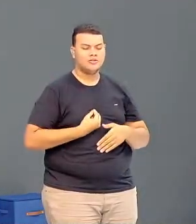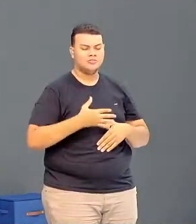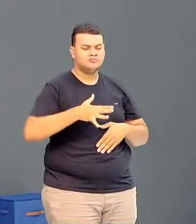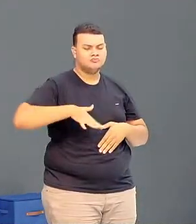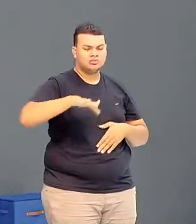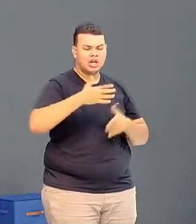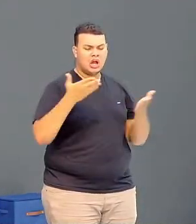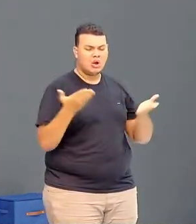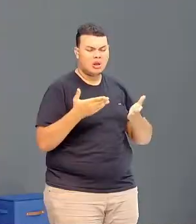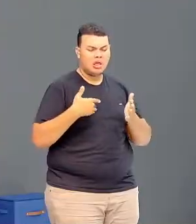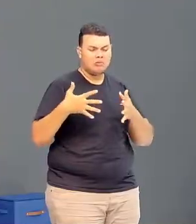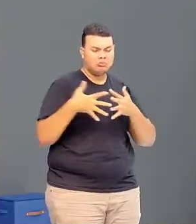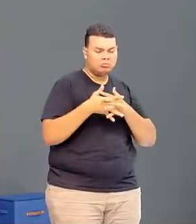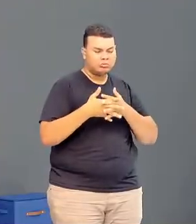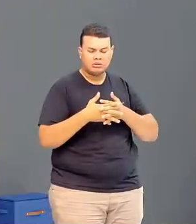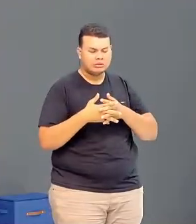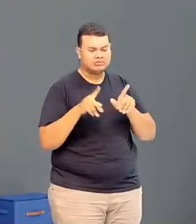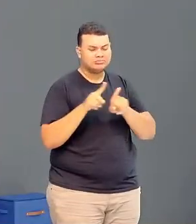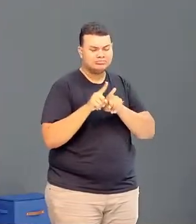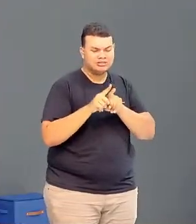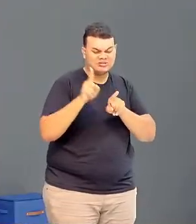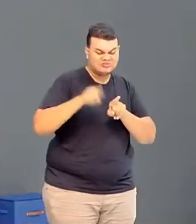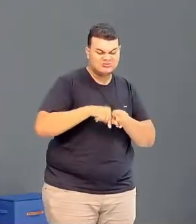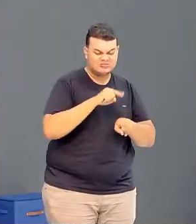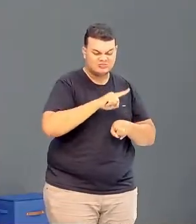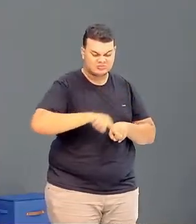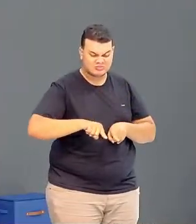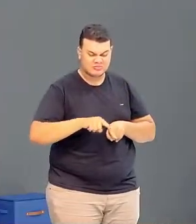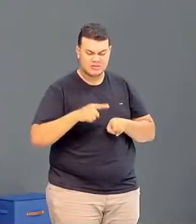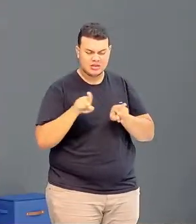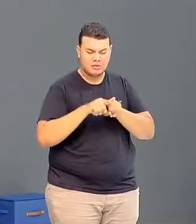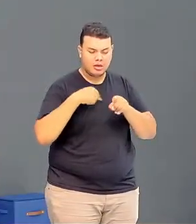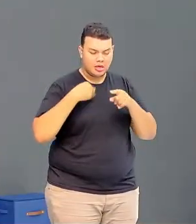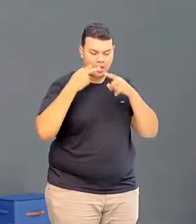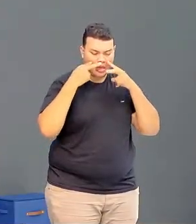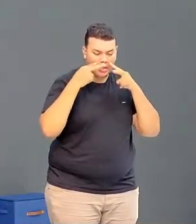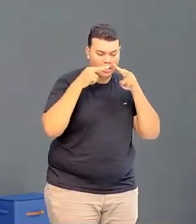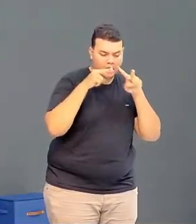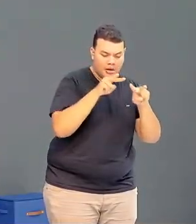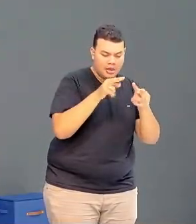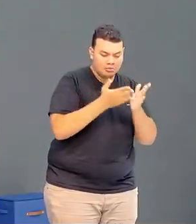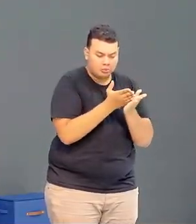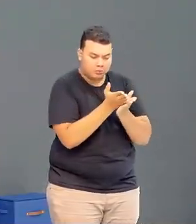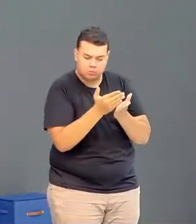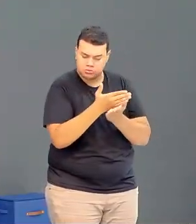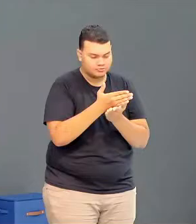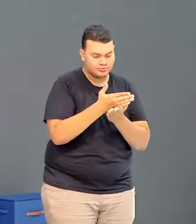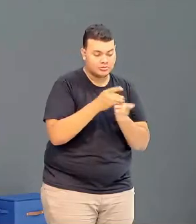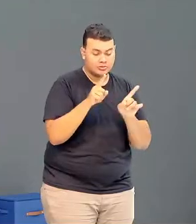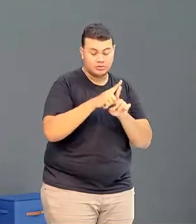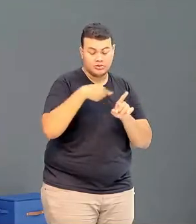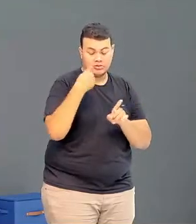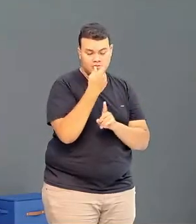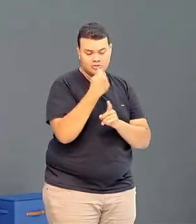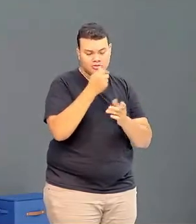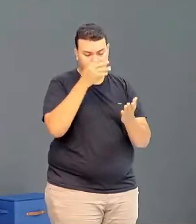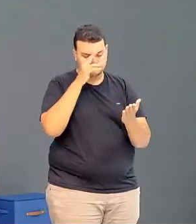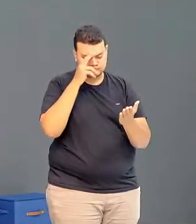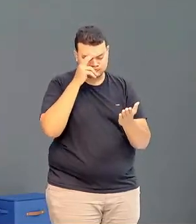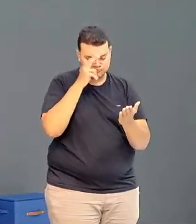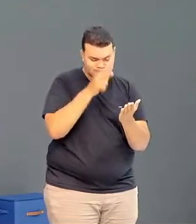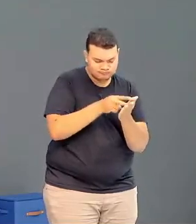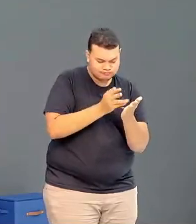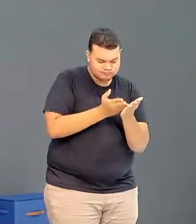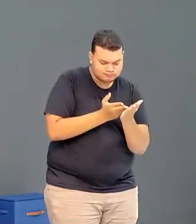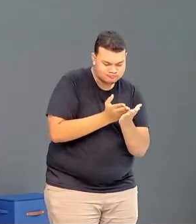nos atrapalhe, que nada, meu Deus, tire a nossa atenção, mas que estejamos cativos à tua voz, cativos